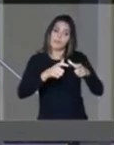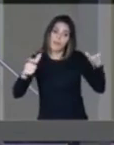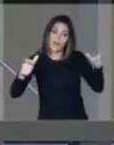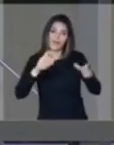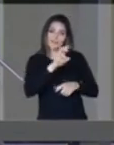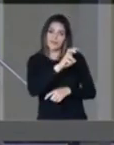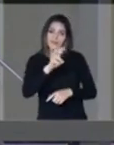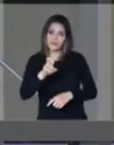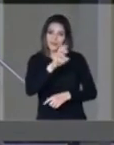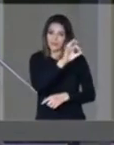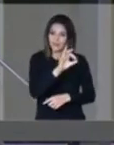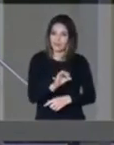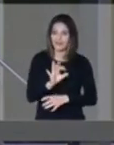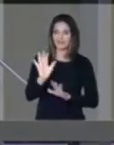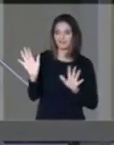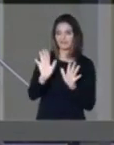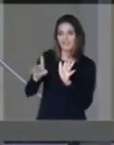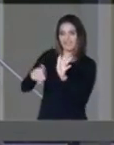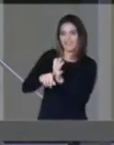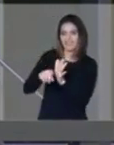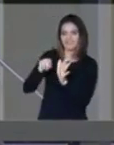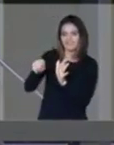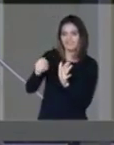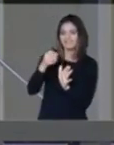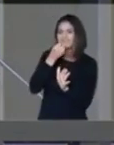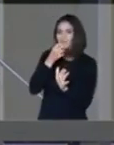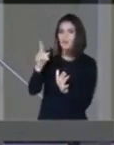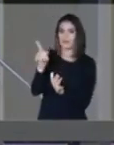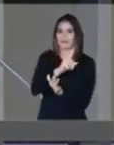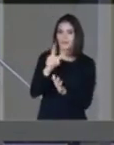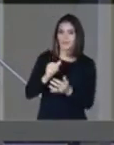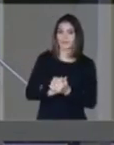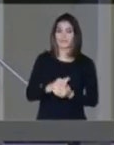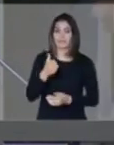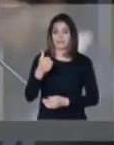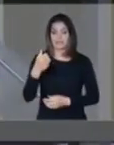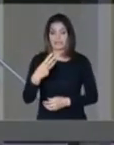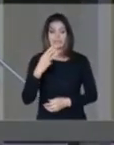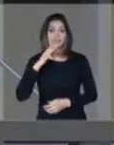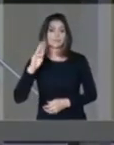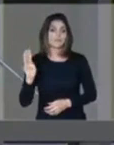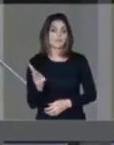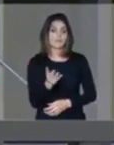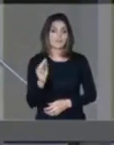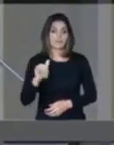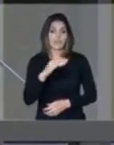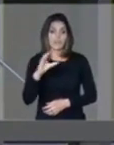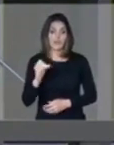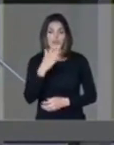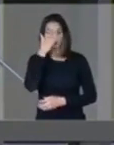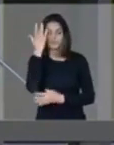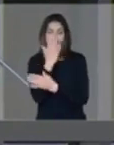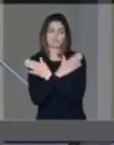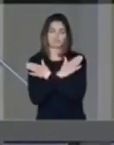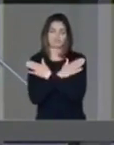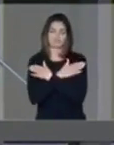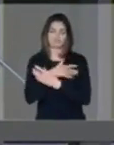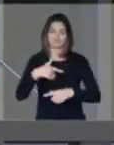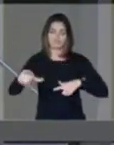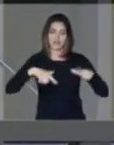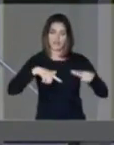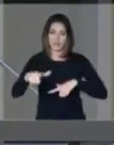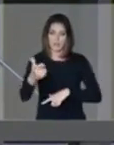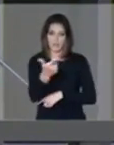já desaprova o governo. É claro, são 13 milhões de desempregados. Esse ministro Paulo Guedes só fala em